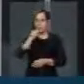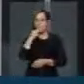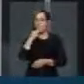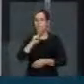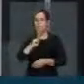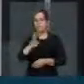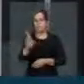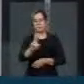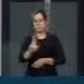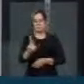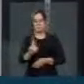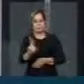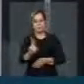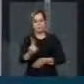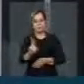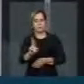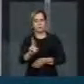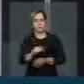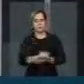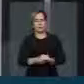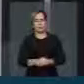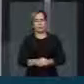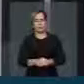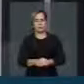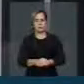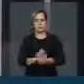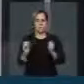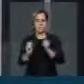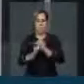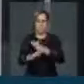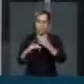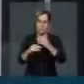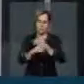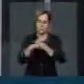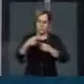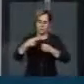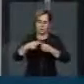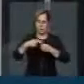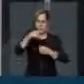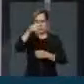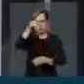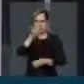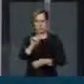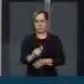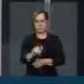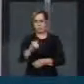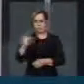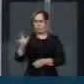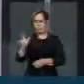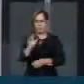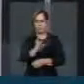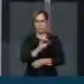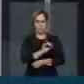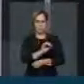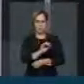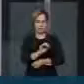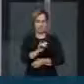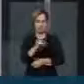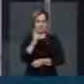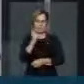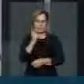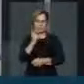de reais no plano na mobilidade norte-sul Leste Oeste duas